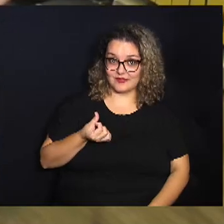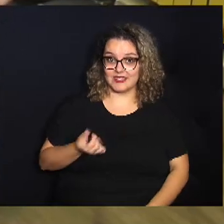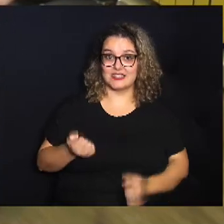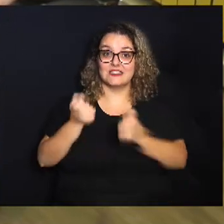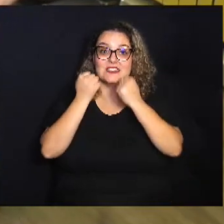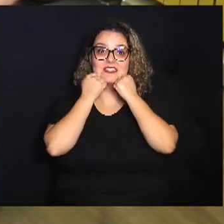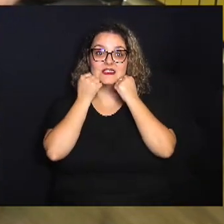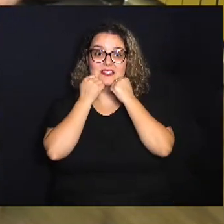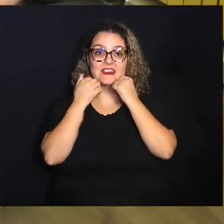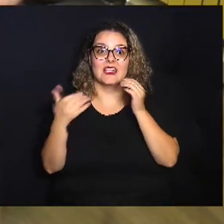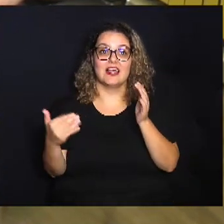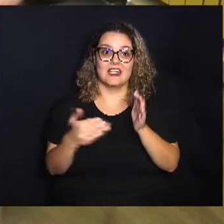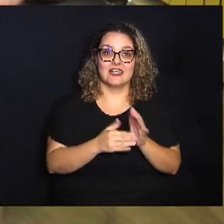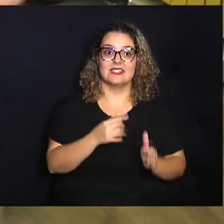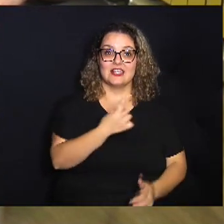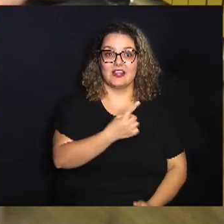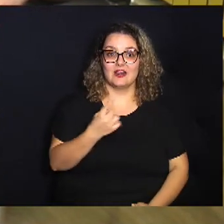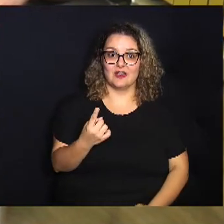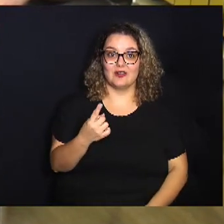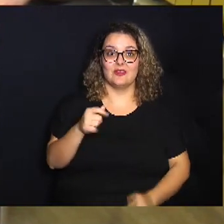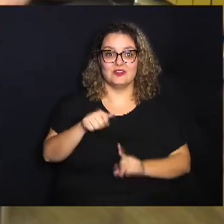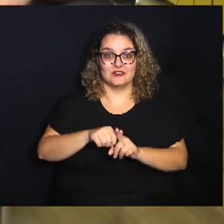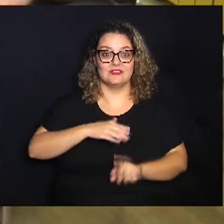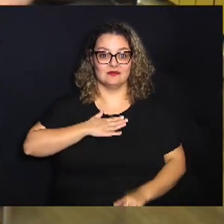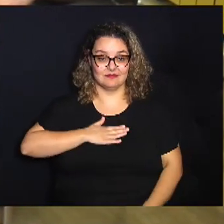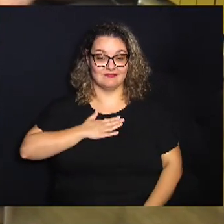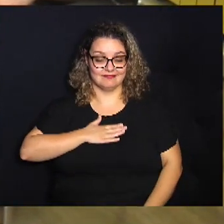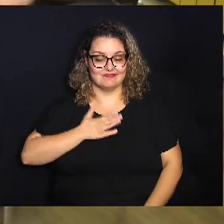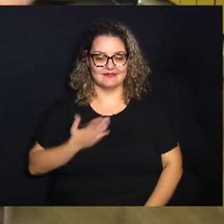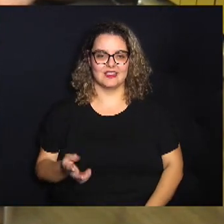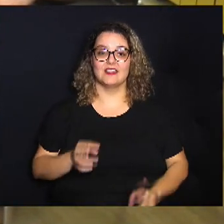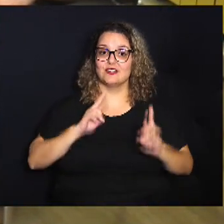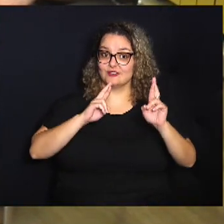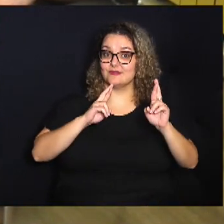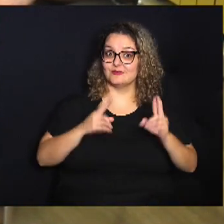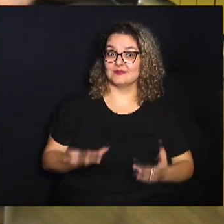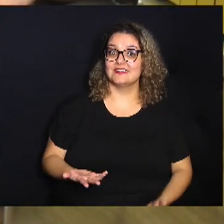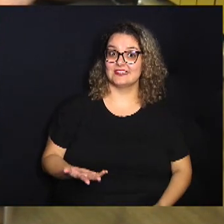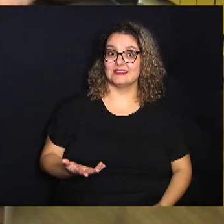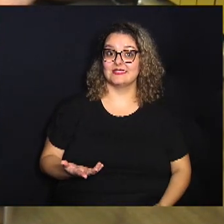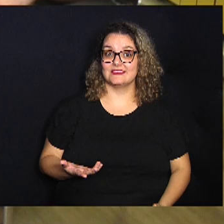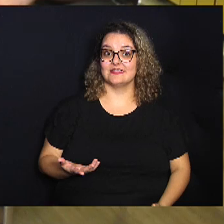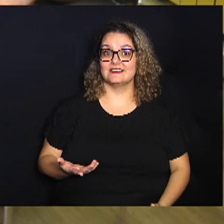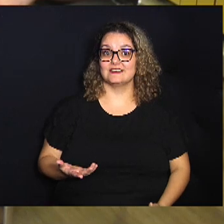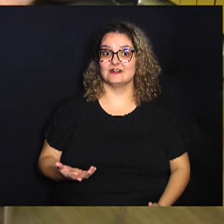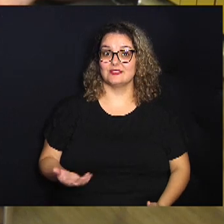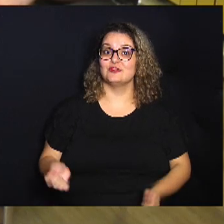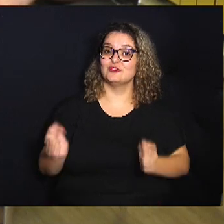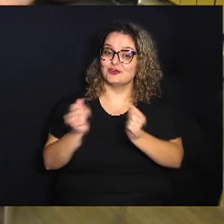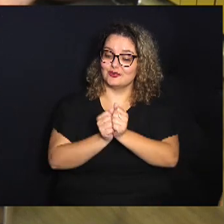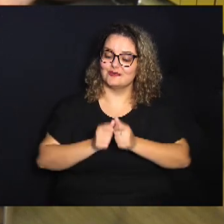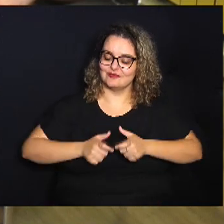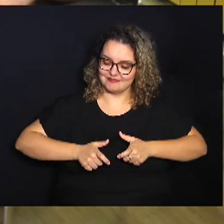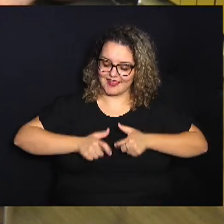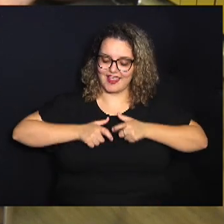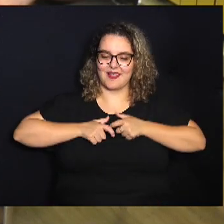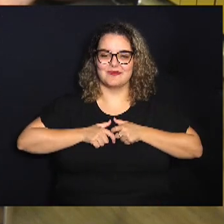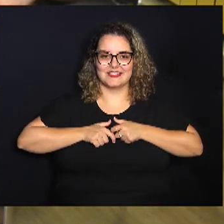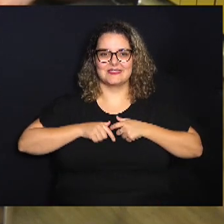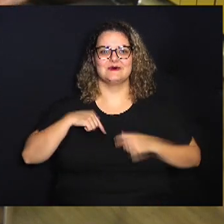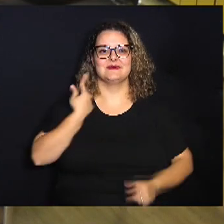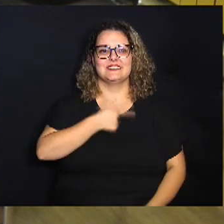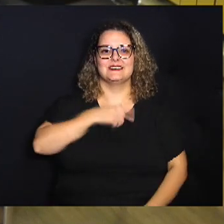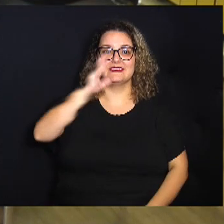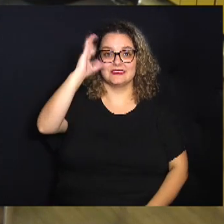até 11 de agosto. Espero que eles tragam na bagagem a medalha para o nosso